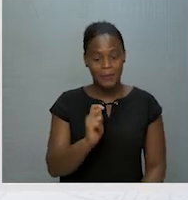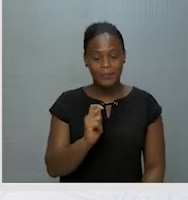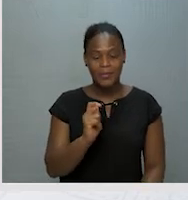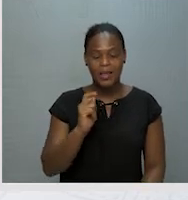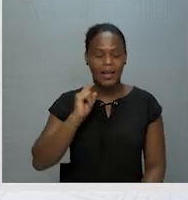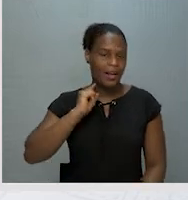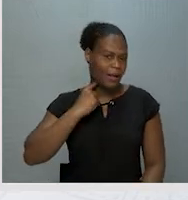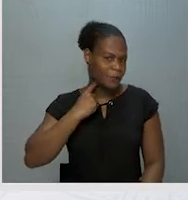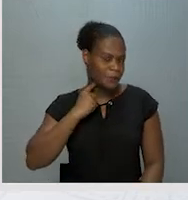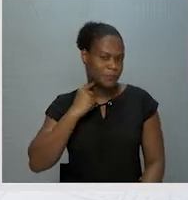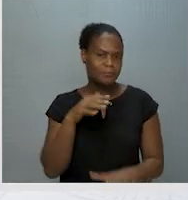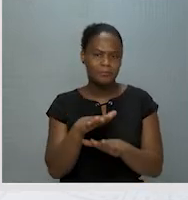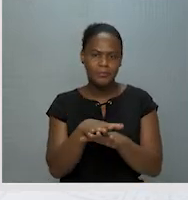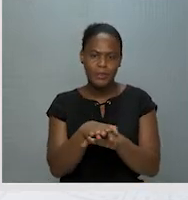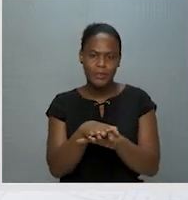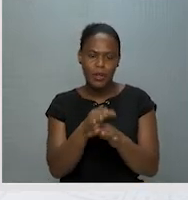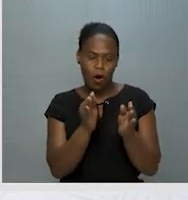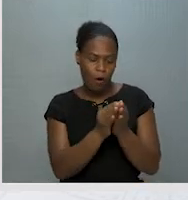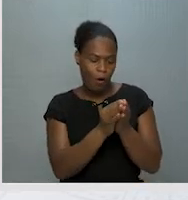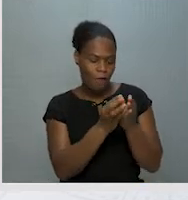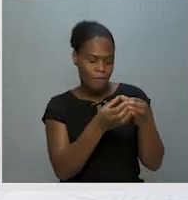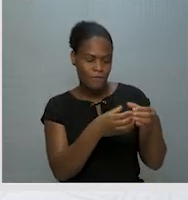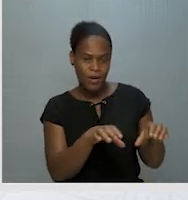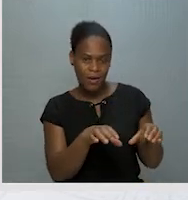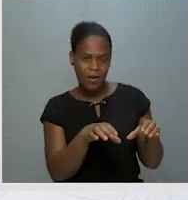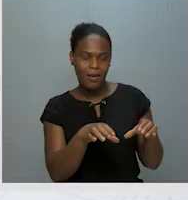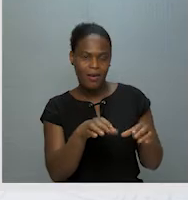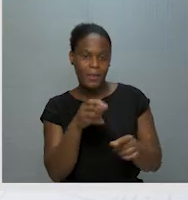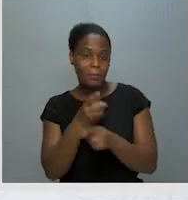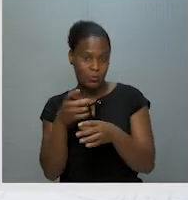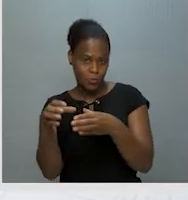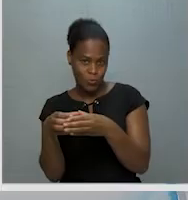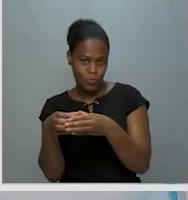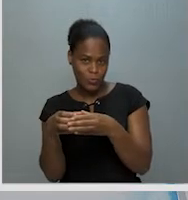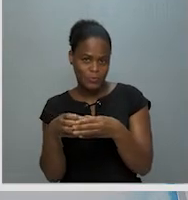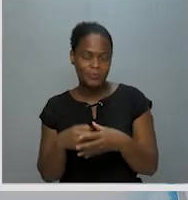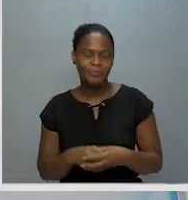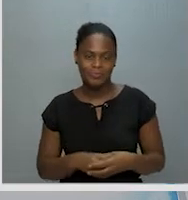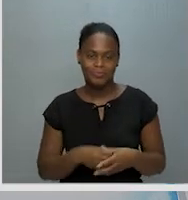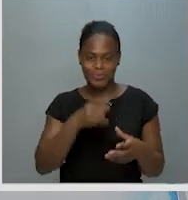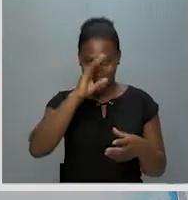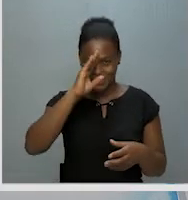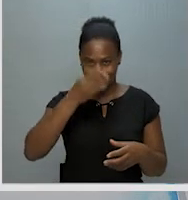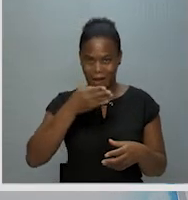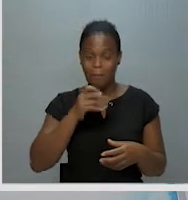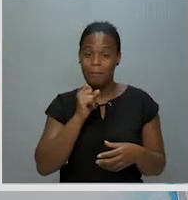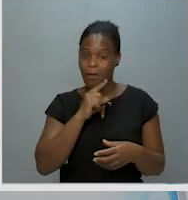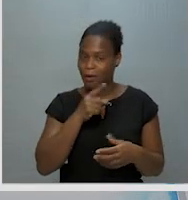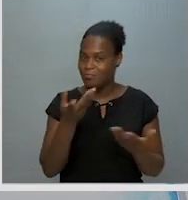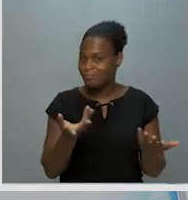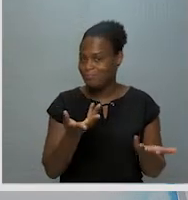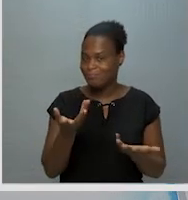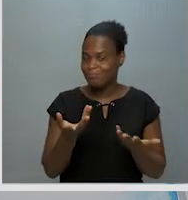a carne, o peixe e os ovos são do mesmo grupo. Então, já sabem,